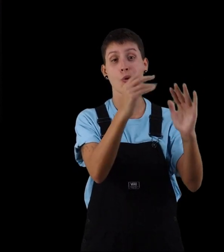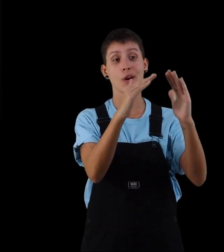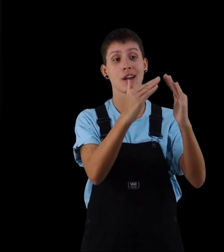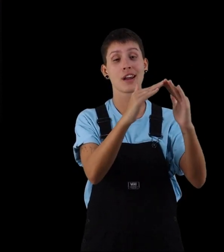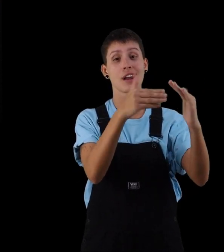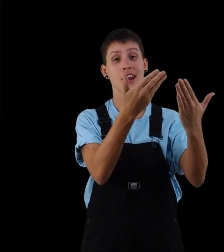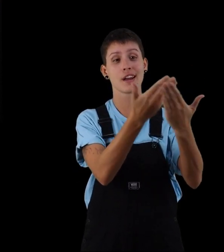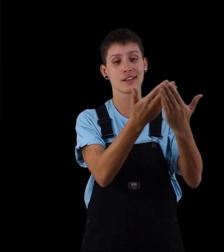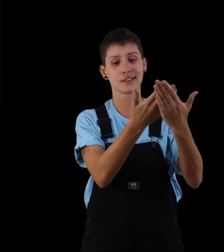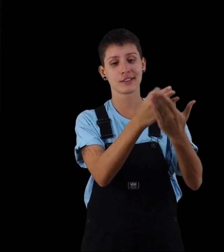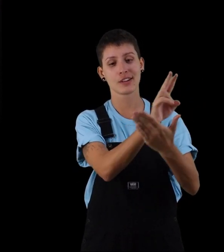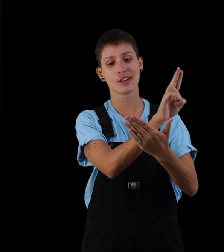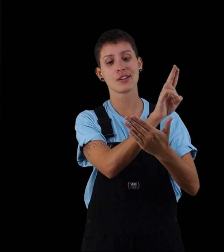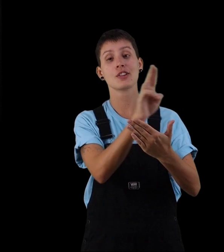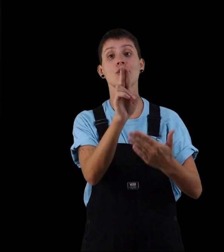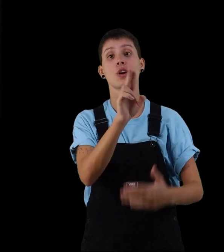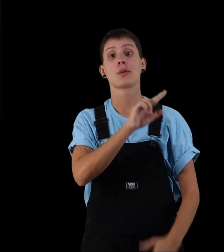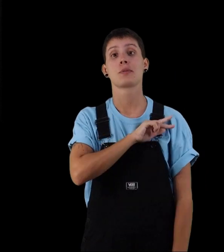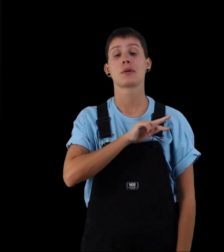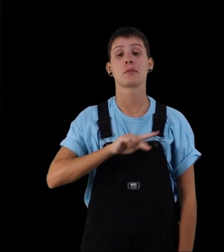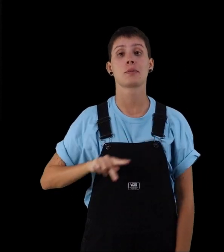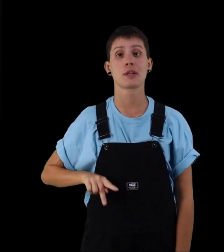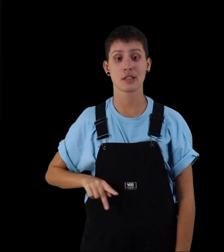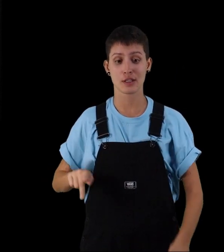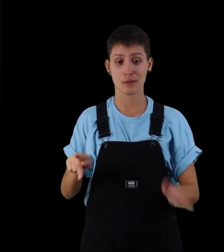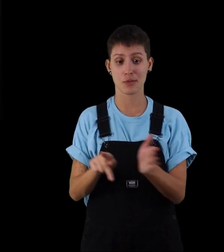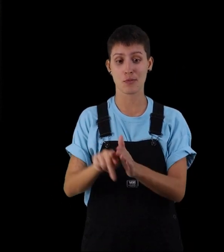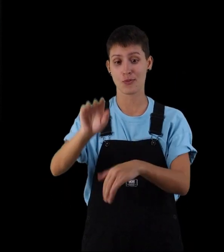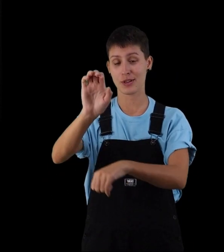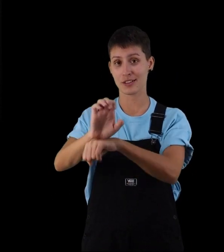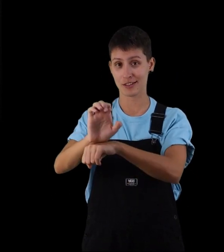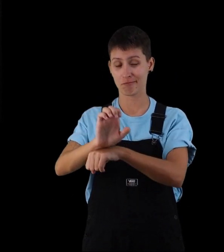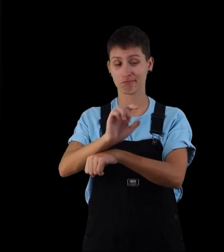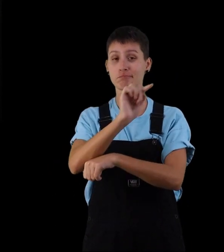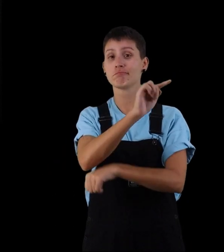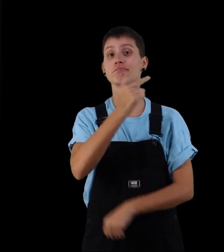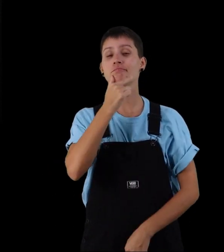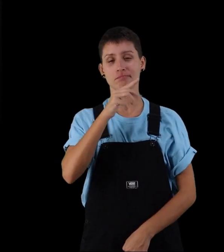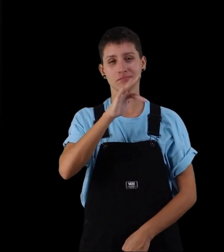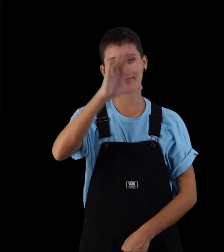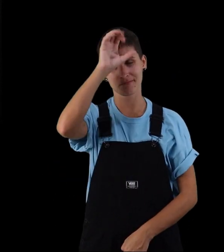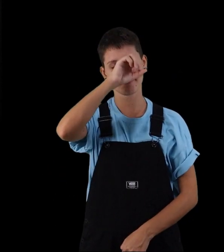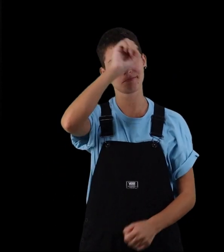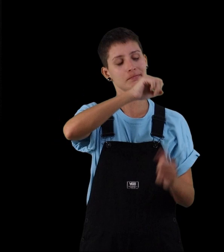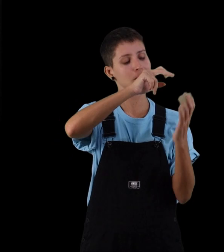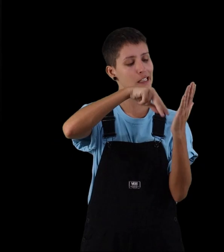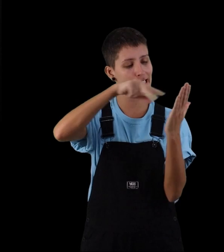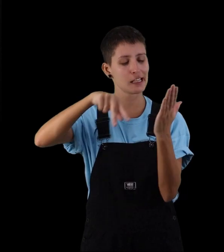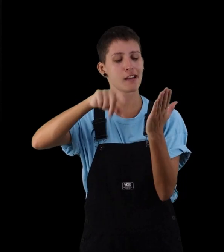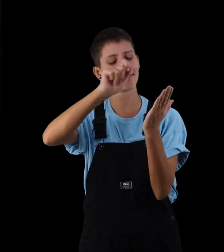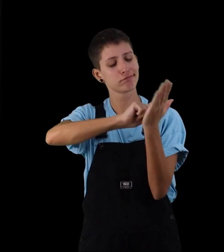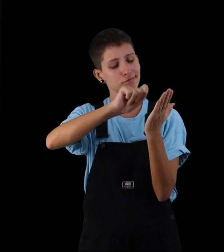única escola pública da cidade traz o nome de um presidente da província do estado. Lá, o menino